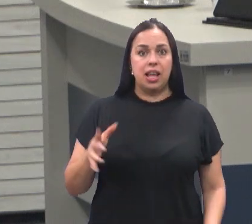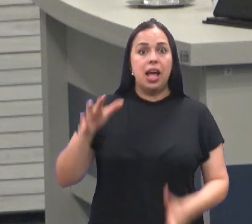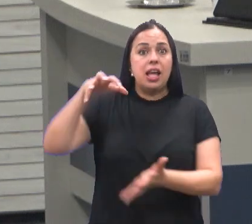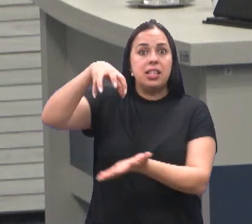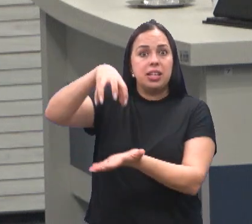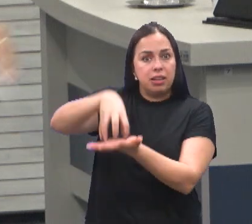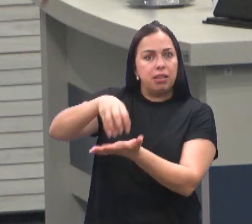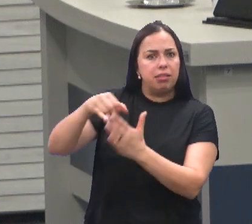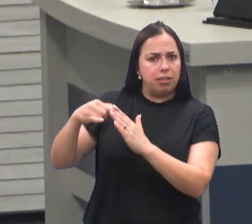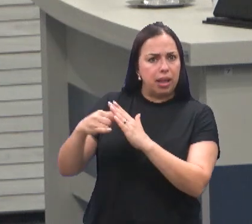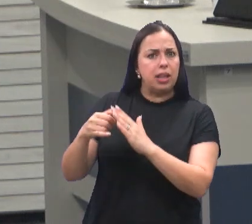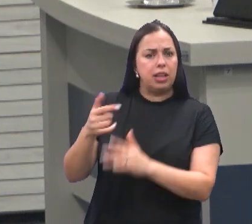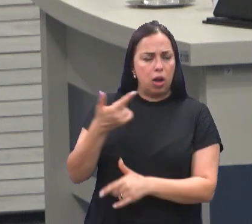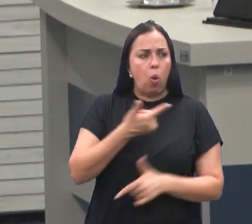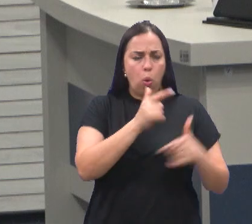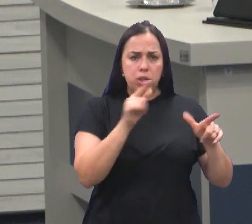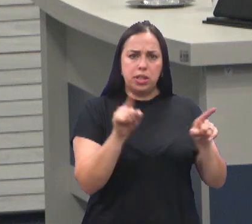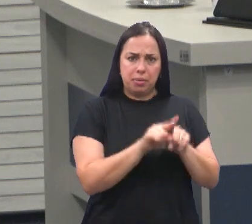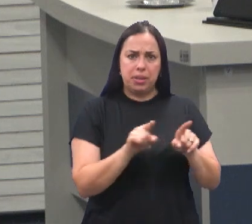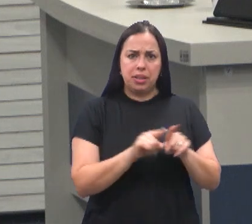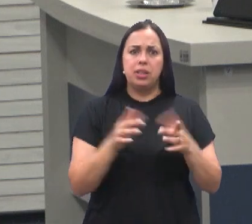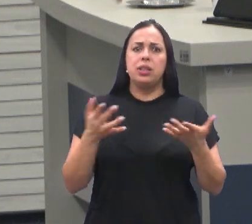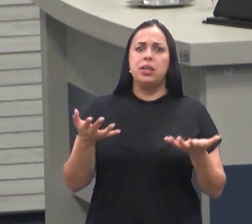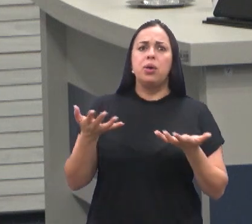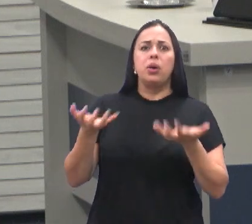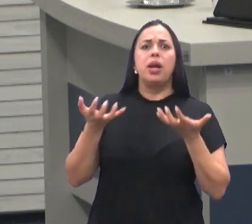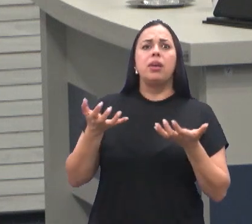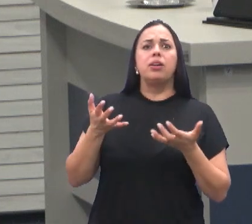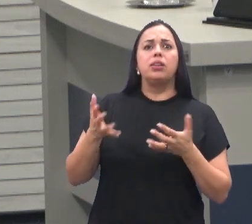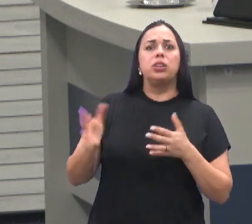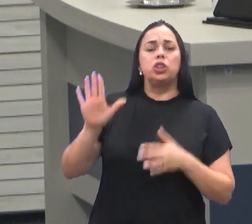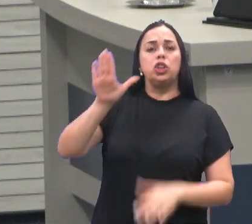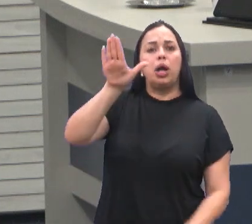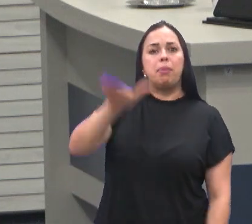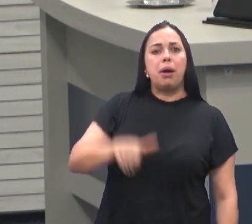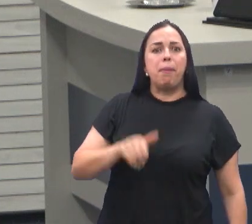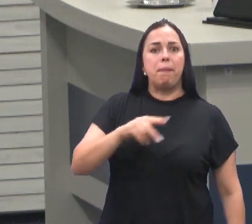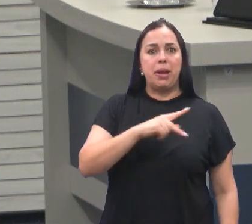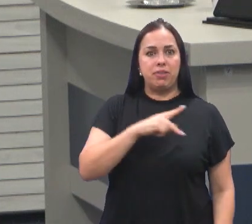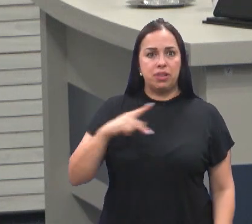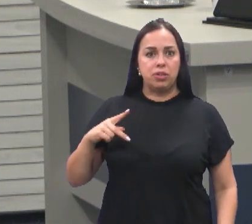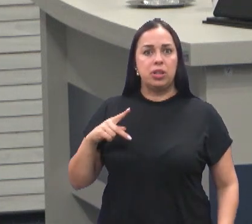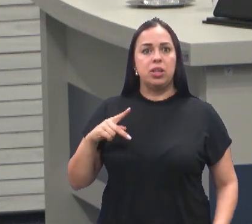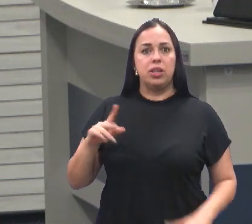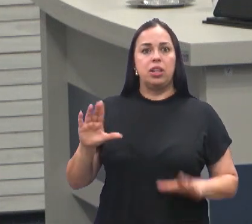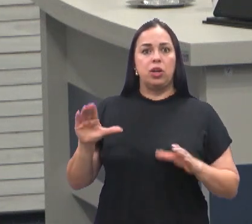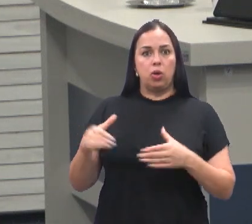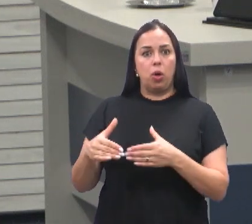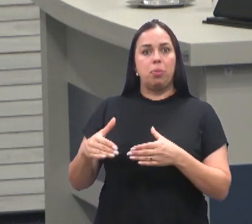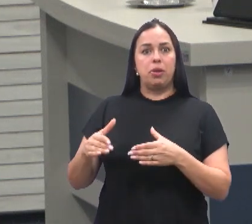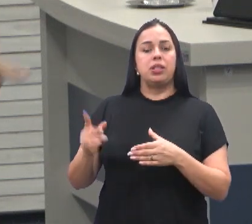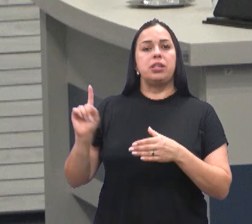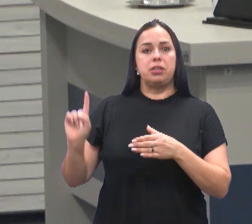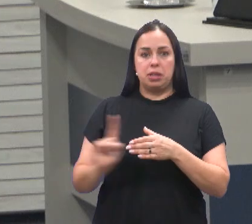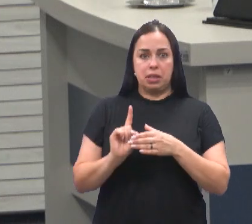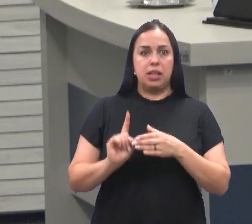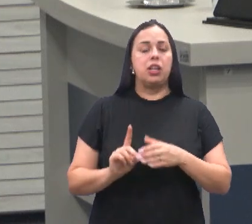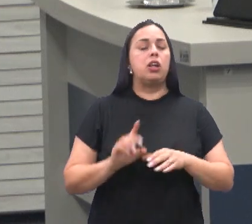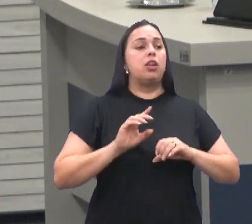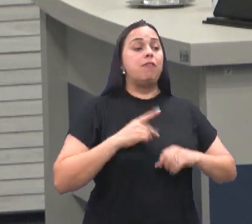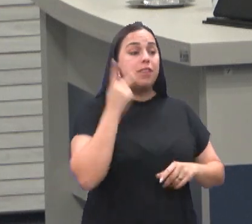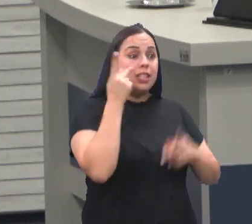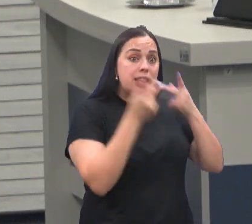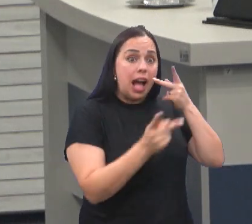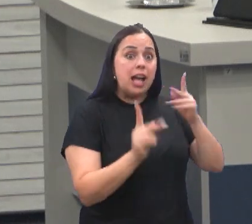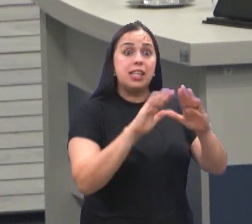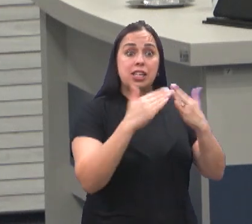tem outras também, e aí eu já quero chamar o colega aqui, que é presidente da Comissão de Educação, para a gente visitar as creches, conversar com os pais,